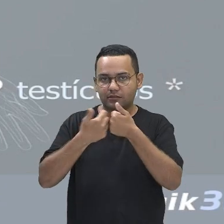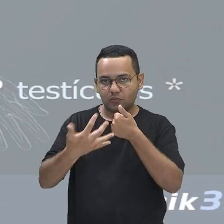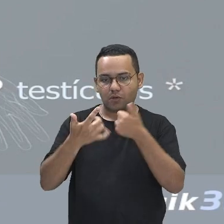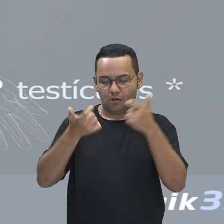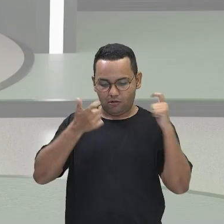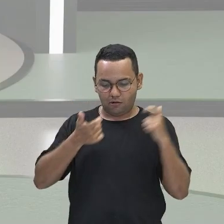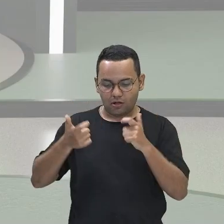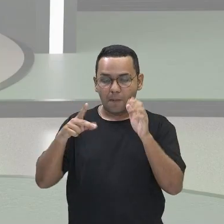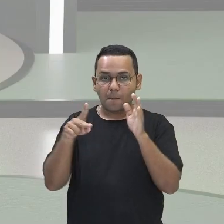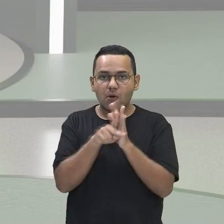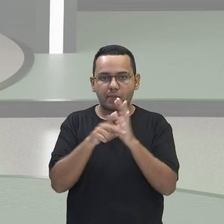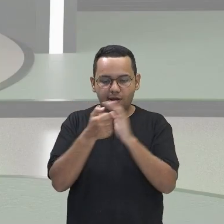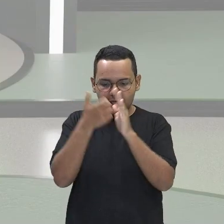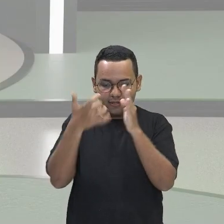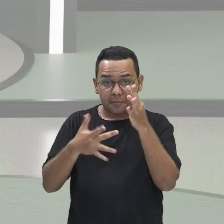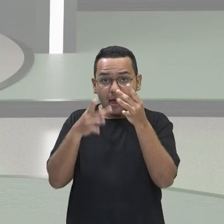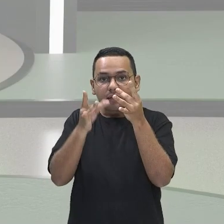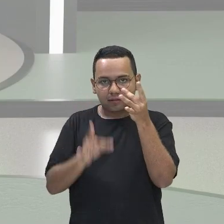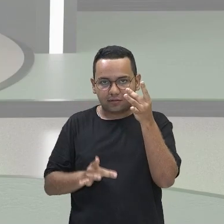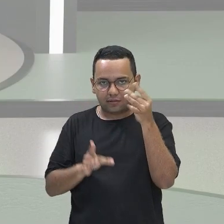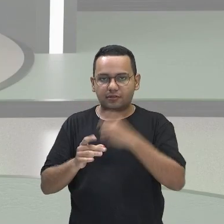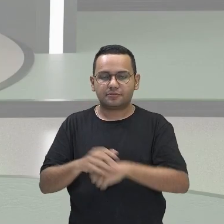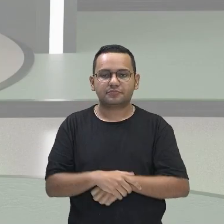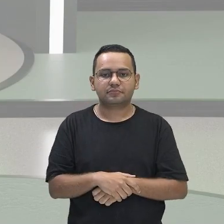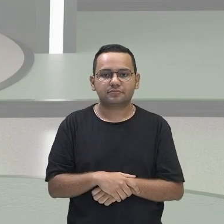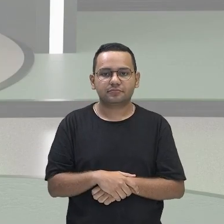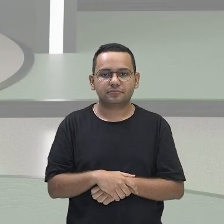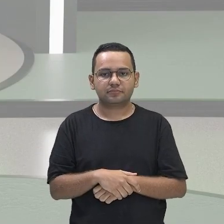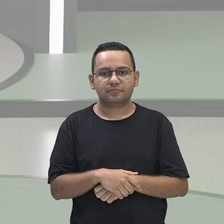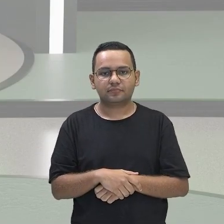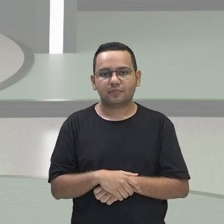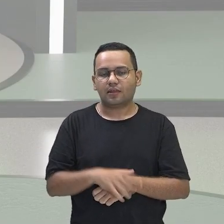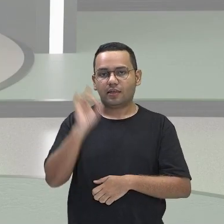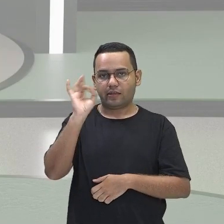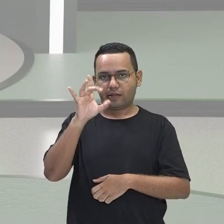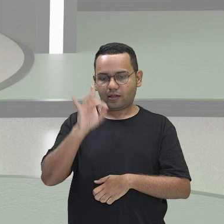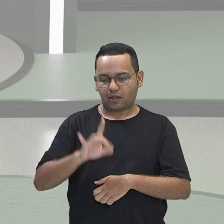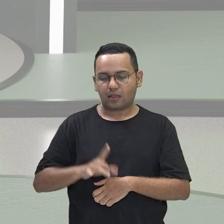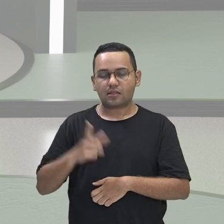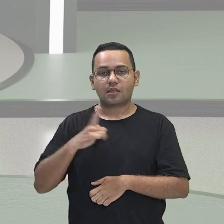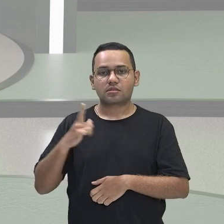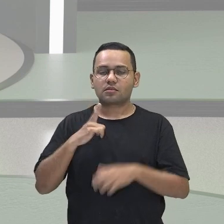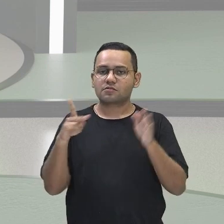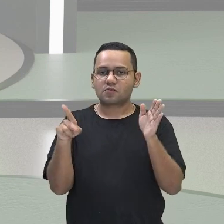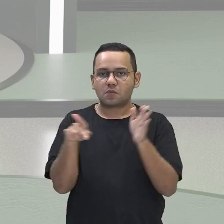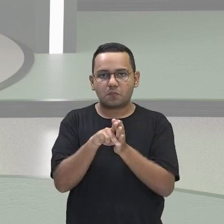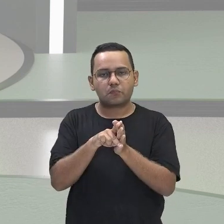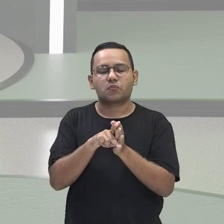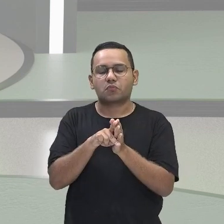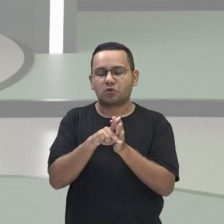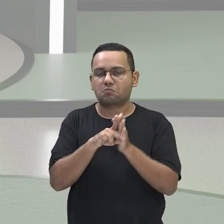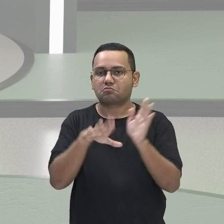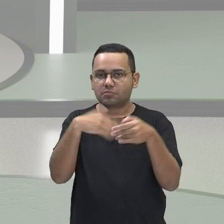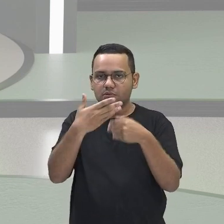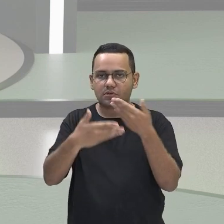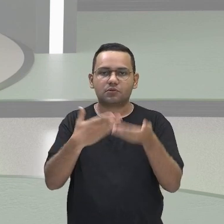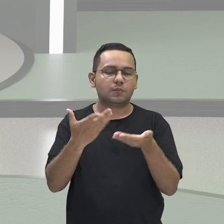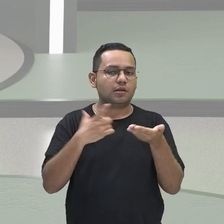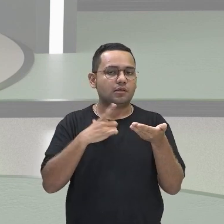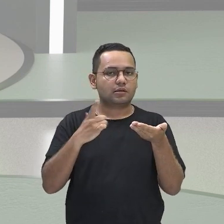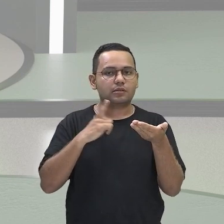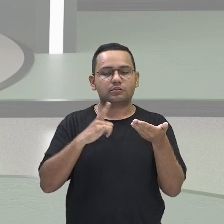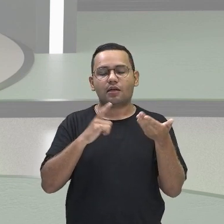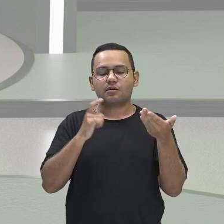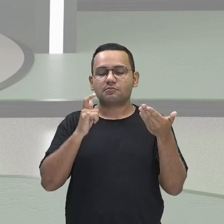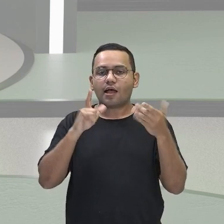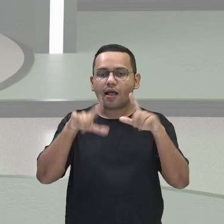localizada e, por conseguinte, né, cada uma vai executar uma função que vai atuar em diferentes partes